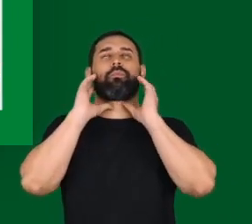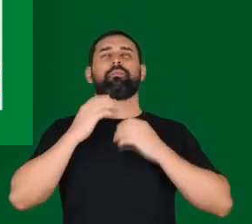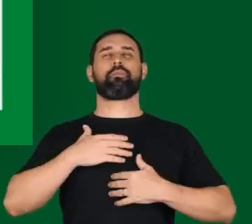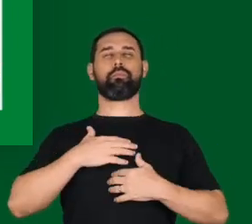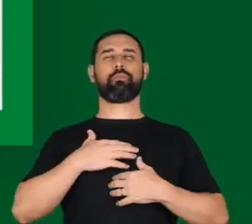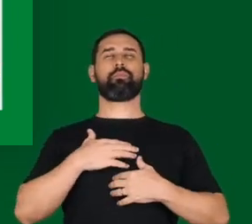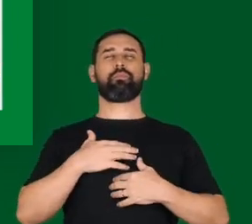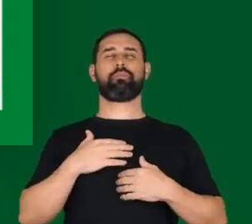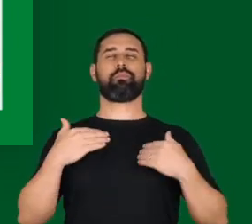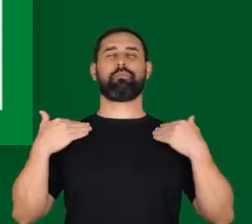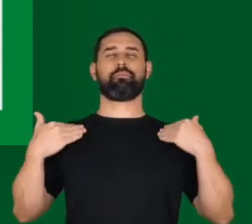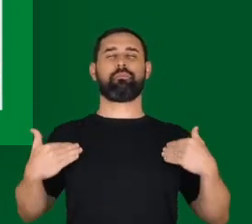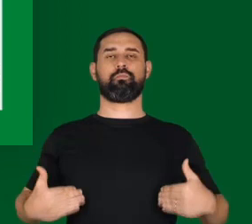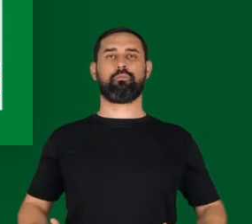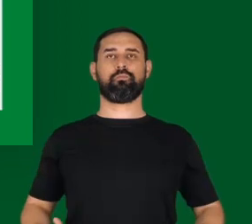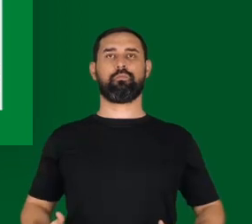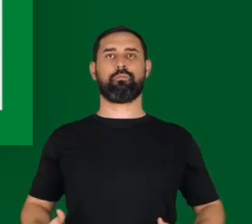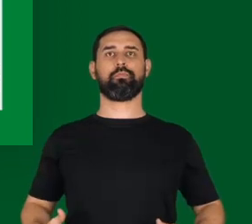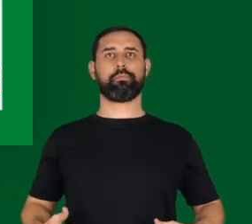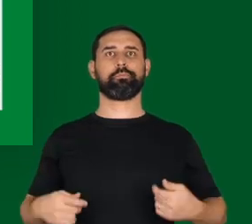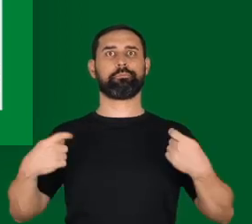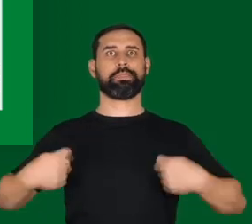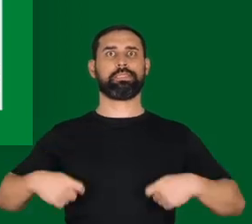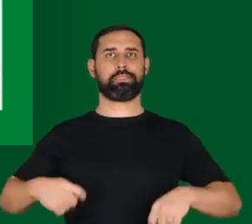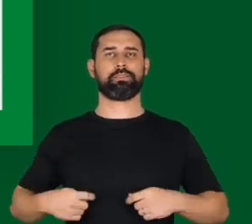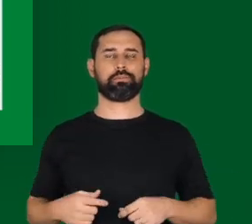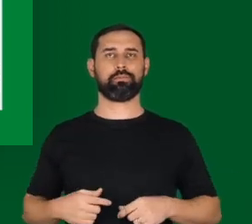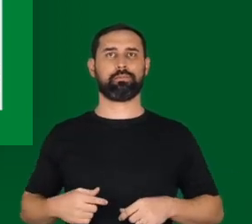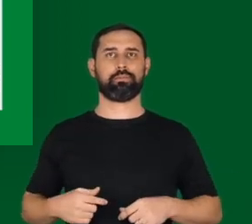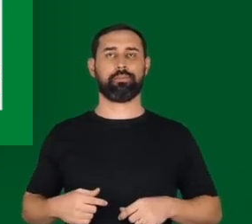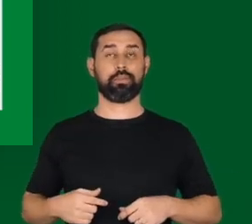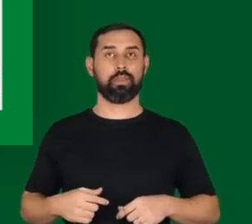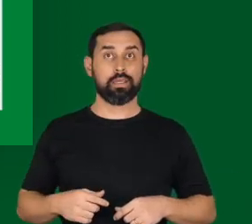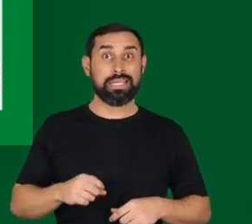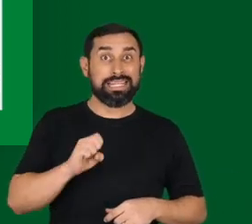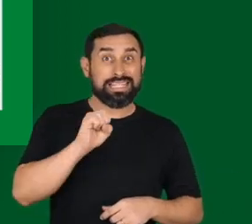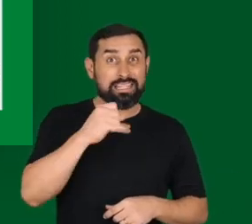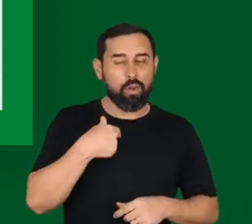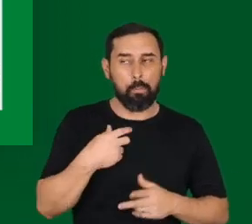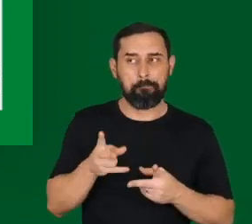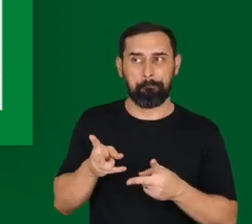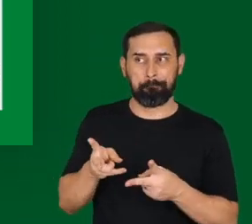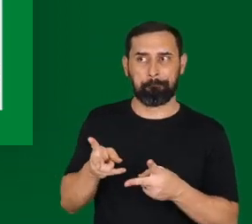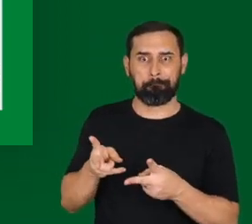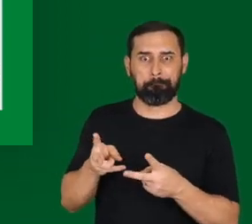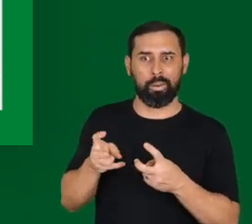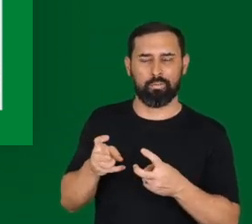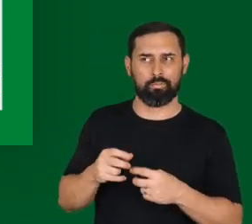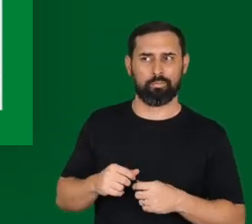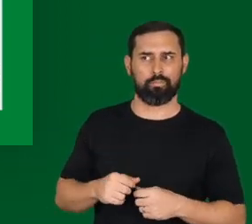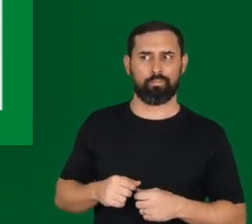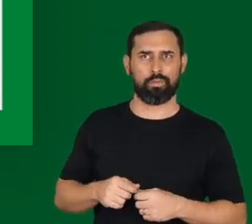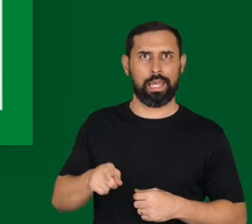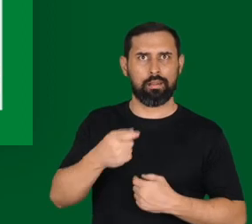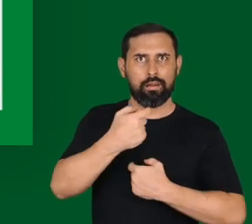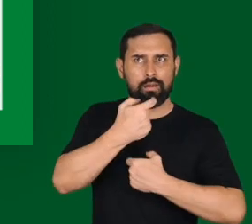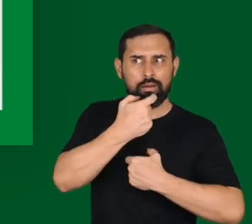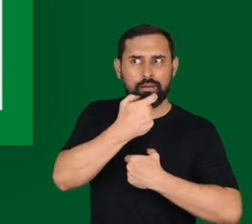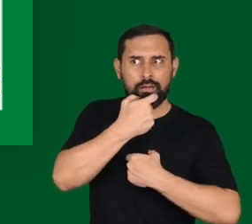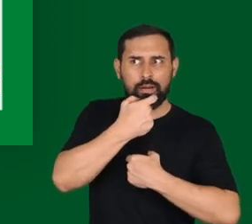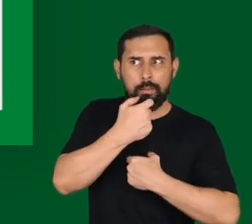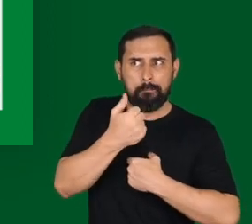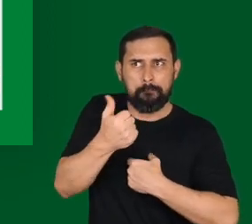de mandíbula ou elevação do mento e imobilização manual alinhada à coluna ali. Quando eu tenho qualquer